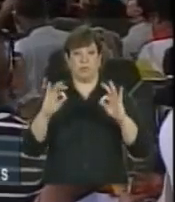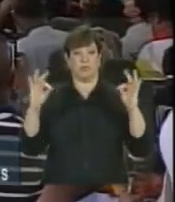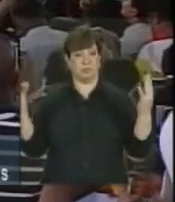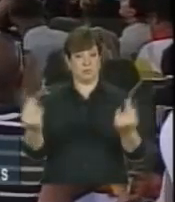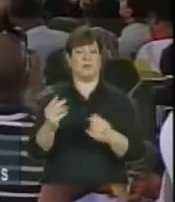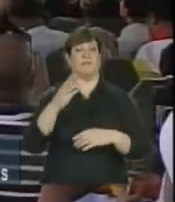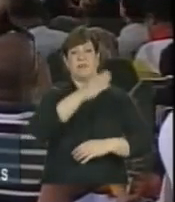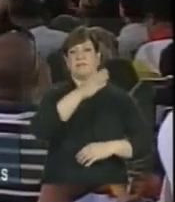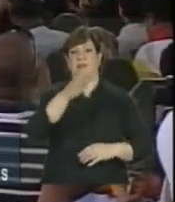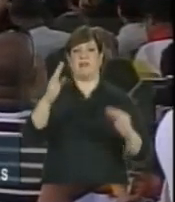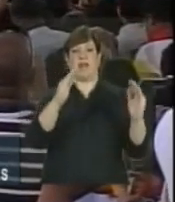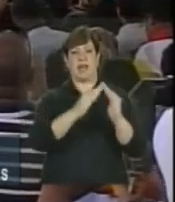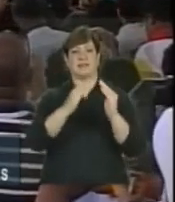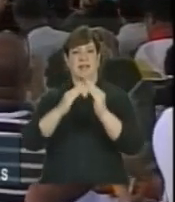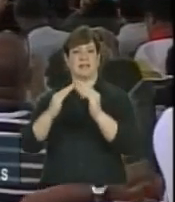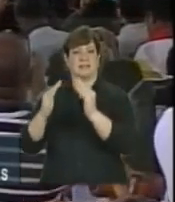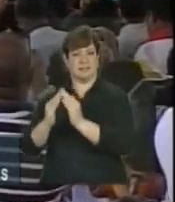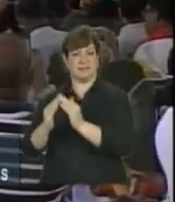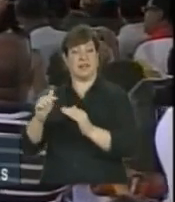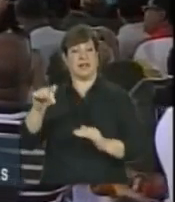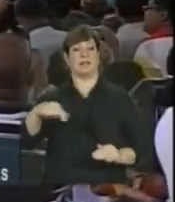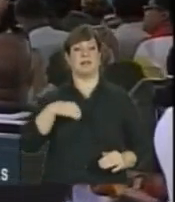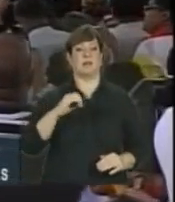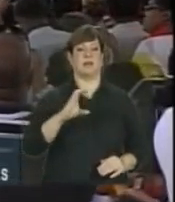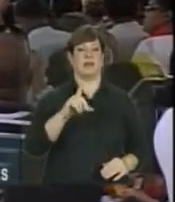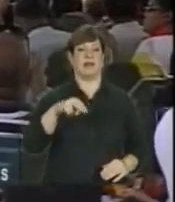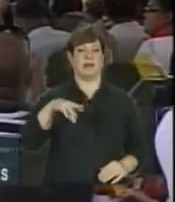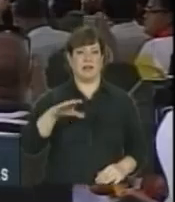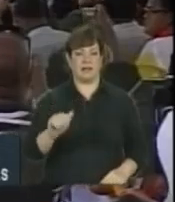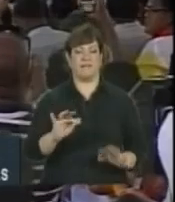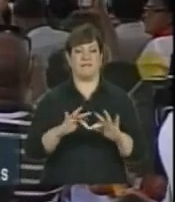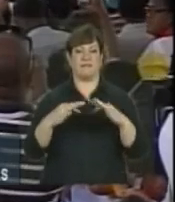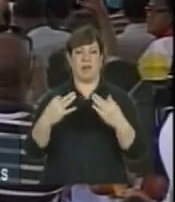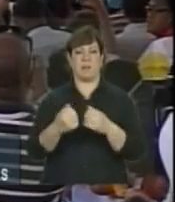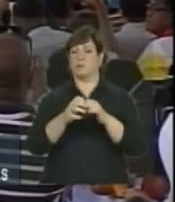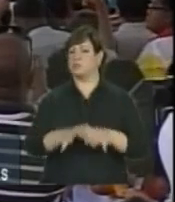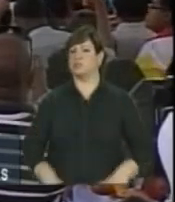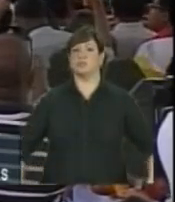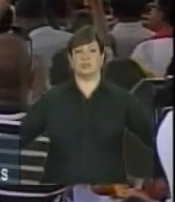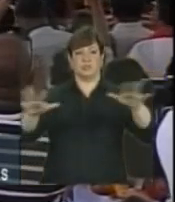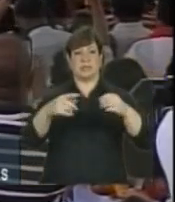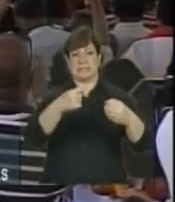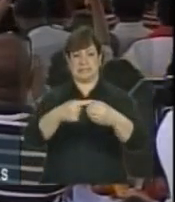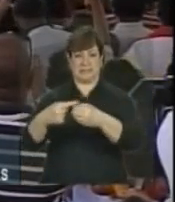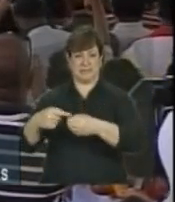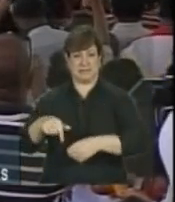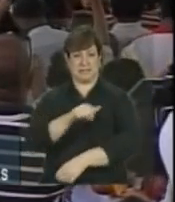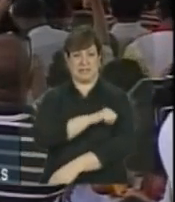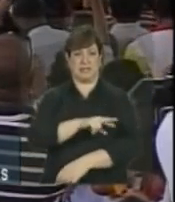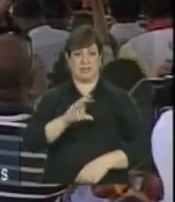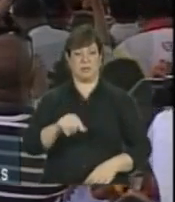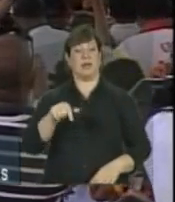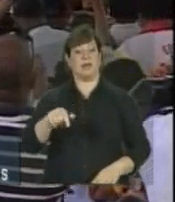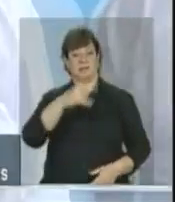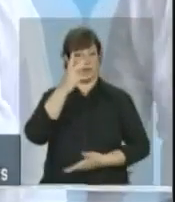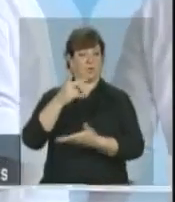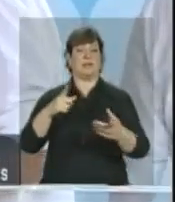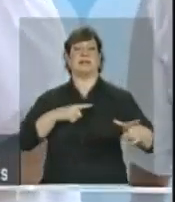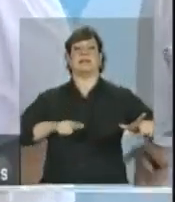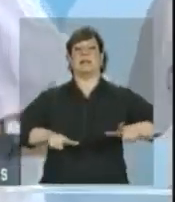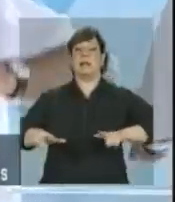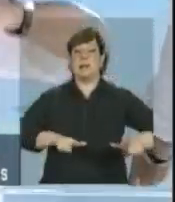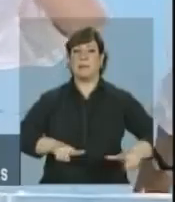tem pelo menos um representante de cada clínica da família espalhada por essa cidade, essa gente tem um trabalho pedagógico,